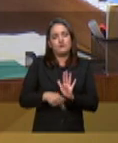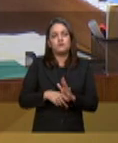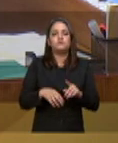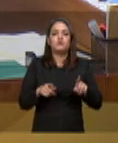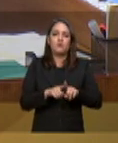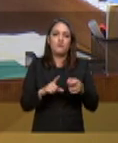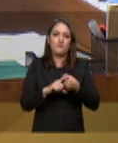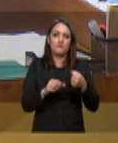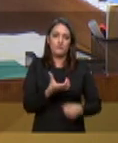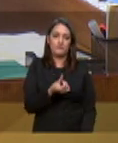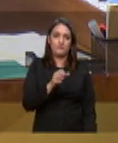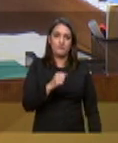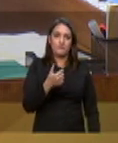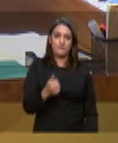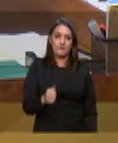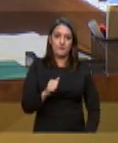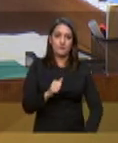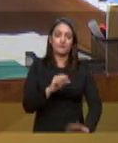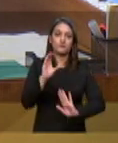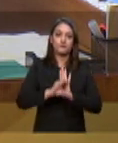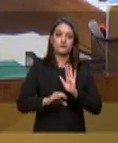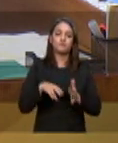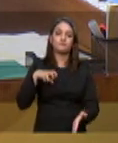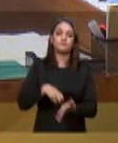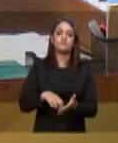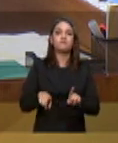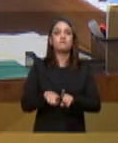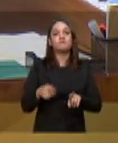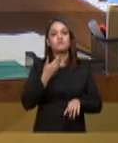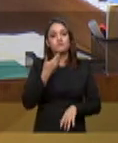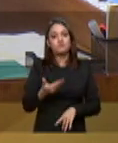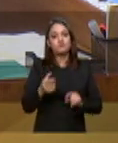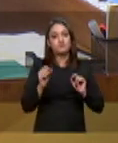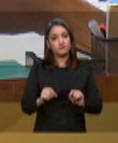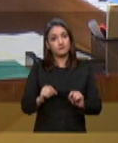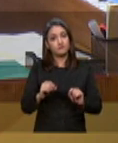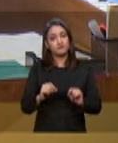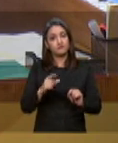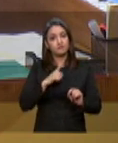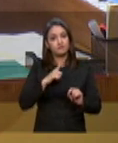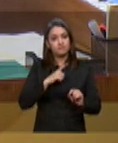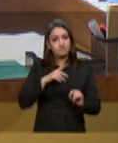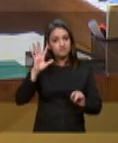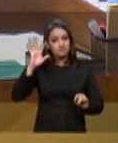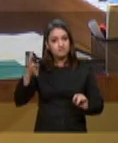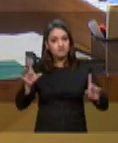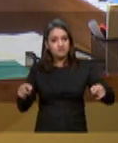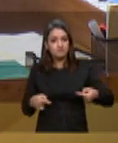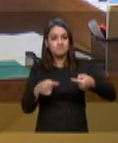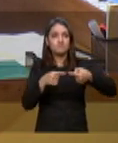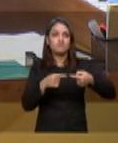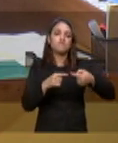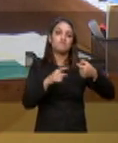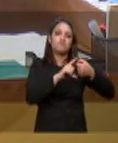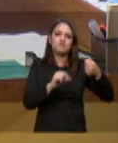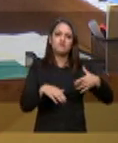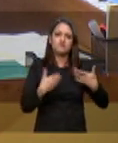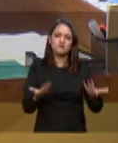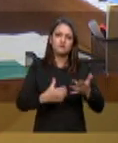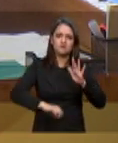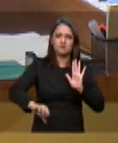Penal. Subsidiariamente, requer que seja dada interpretação conforme ao dispositivo, no sentido de que os delitos formais, especialmente o